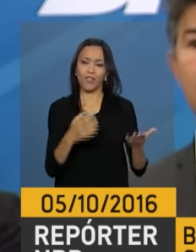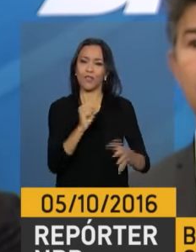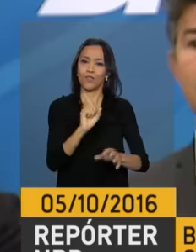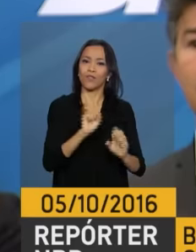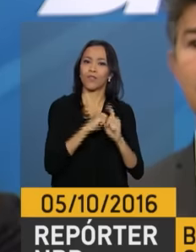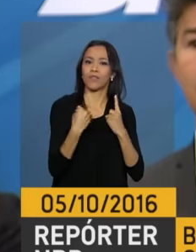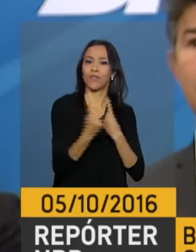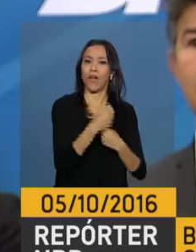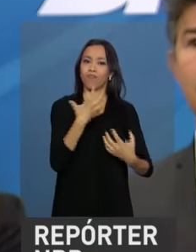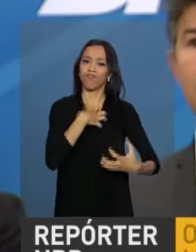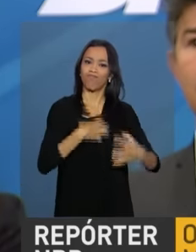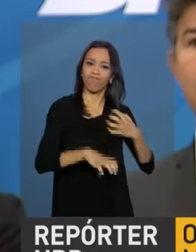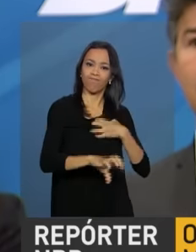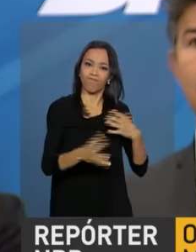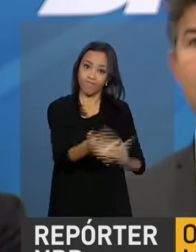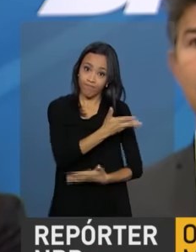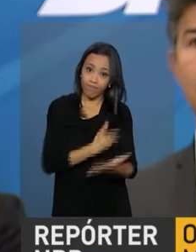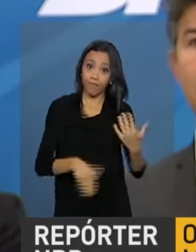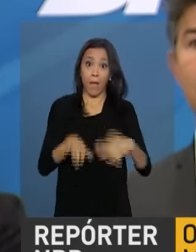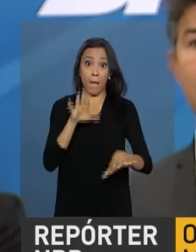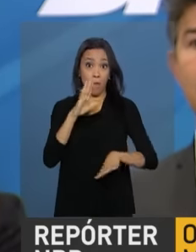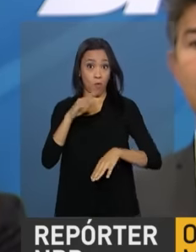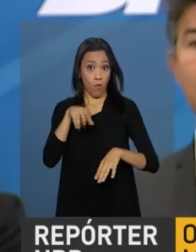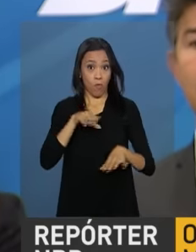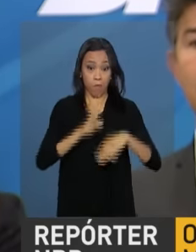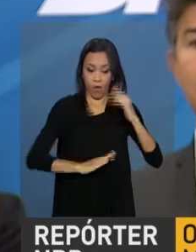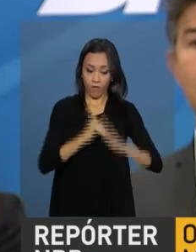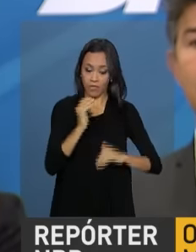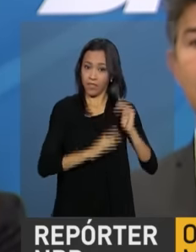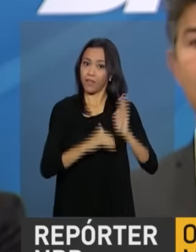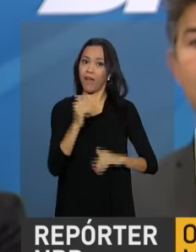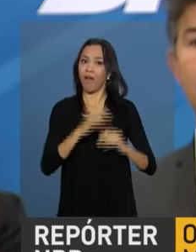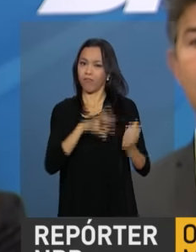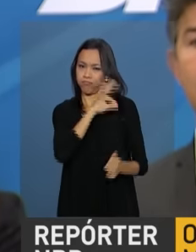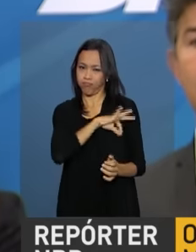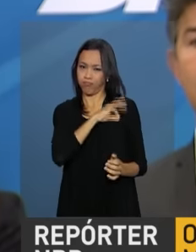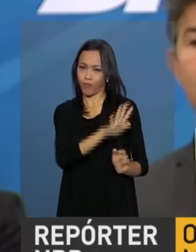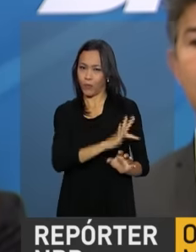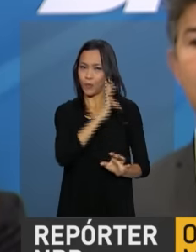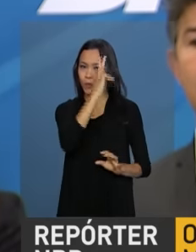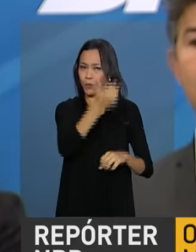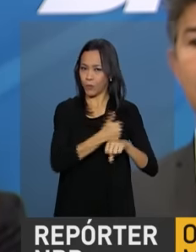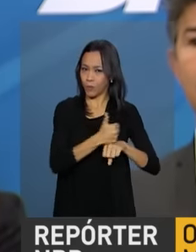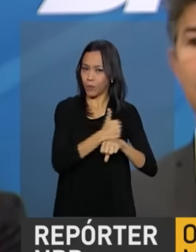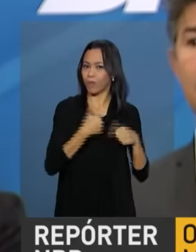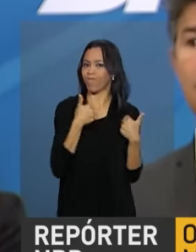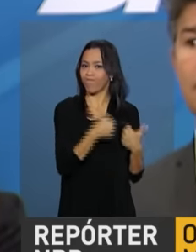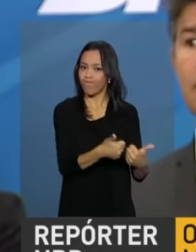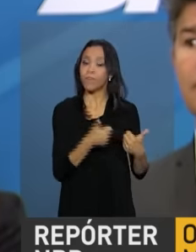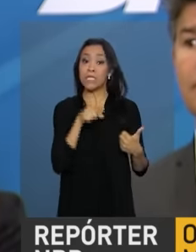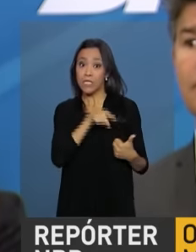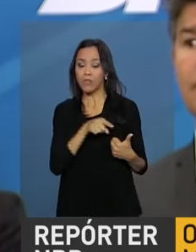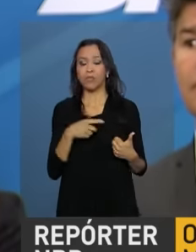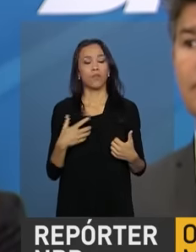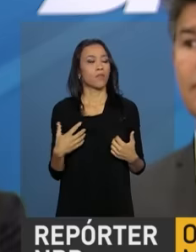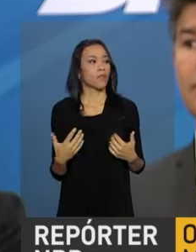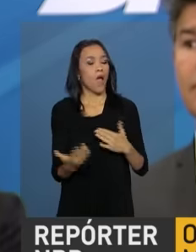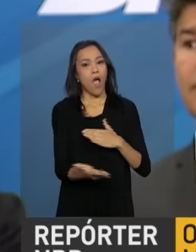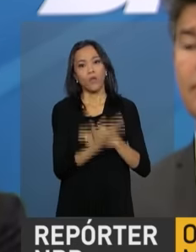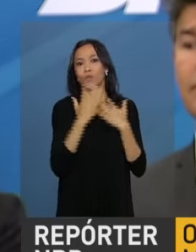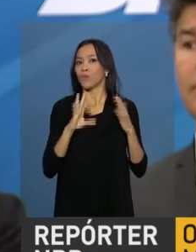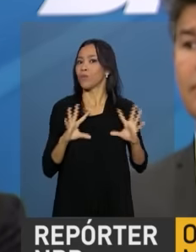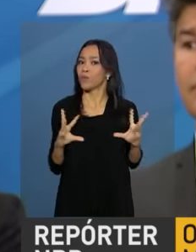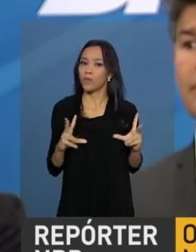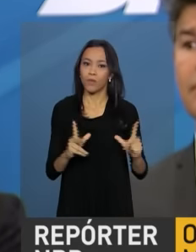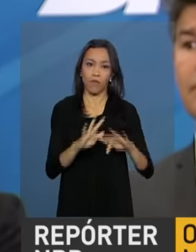emocionais, numa profissão melhor remunerada no futuro que a dos seus pais. Isso os ajuda e ajuda toda a sua família